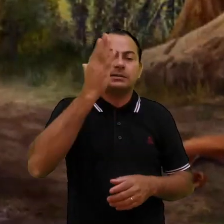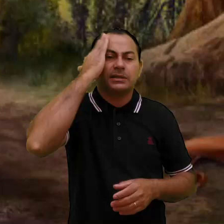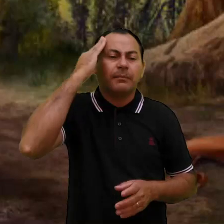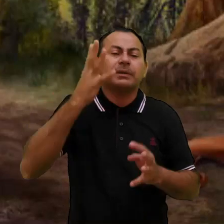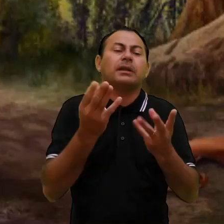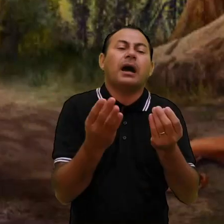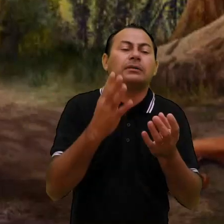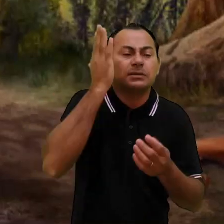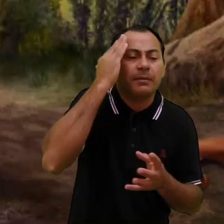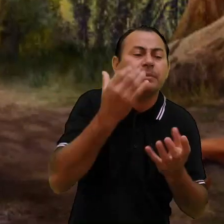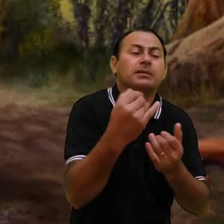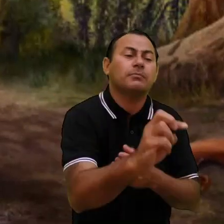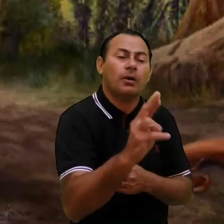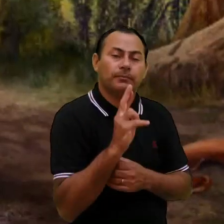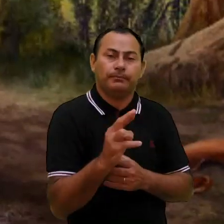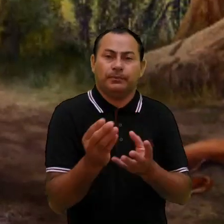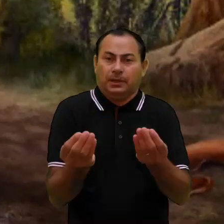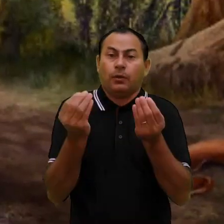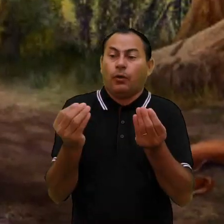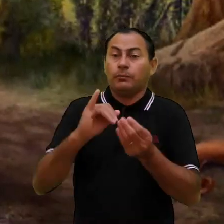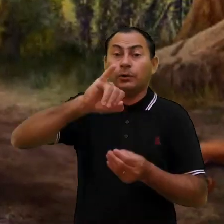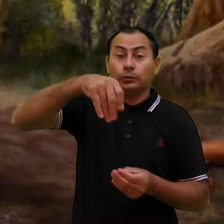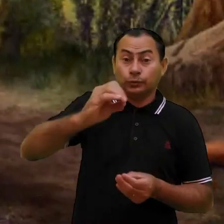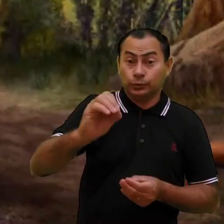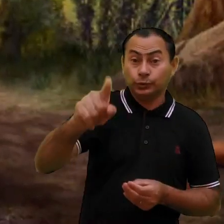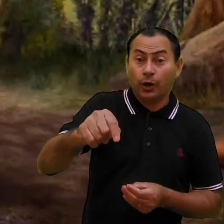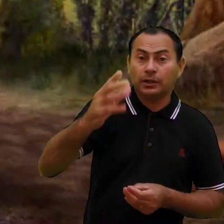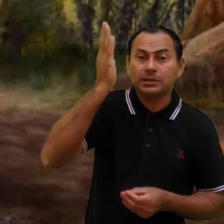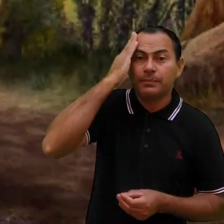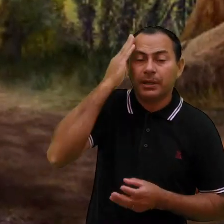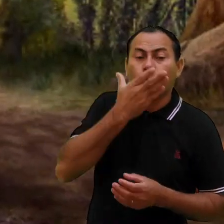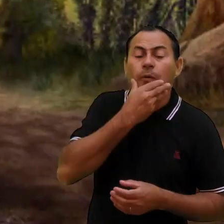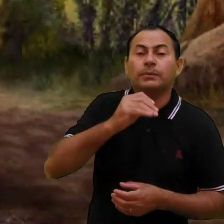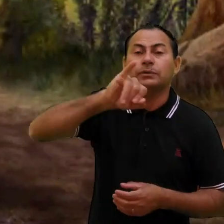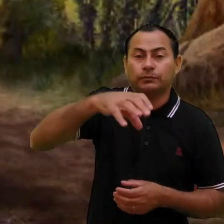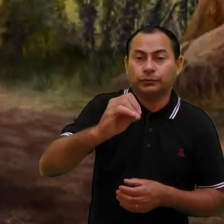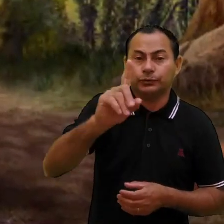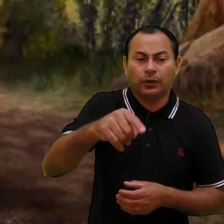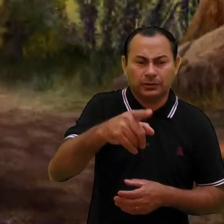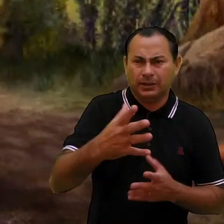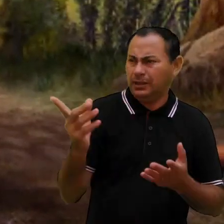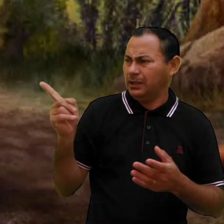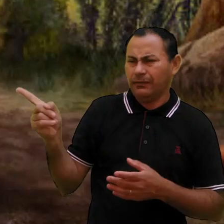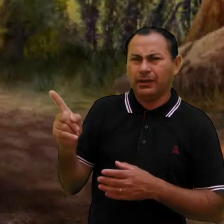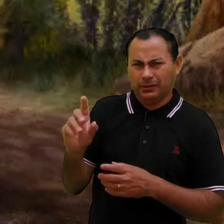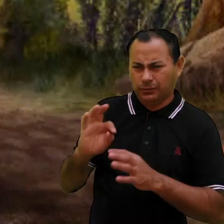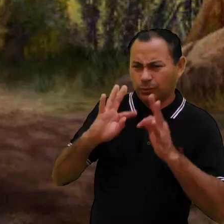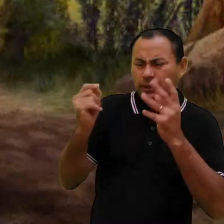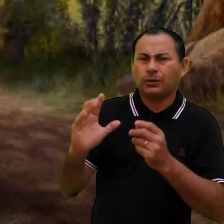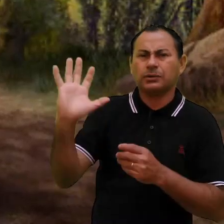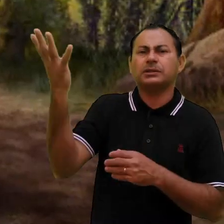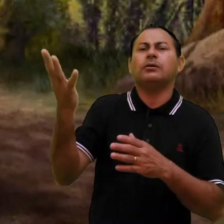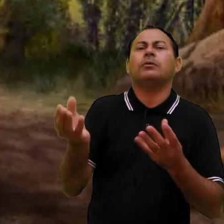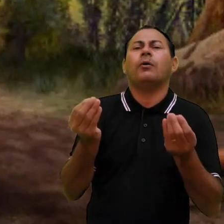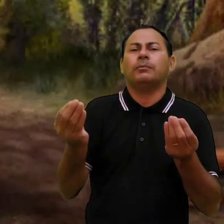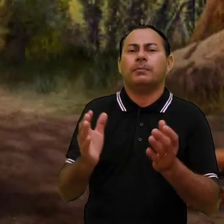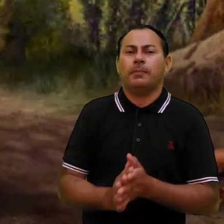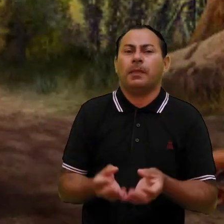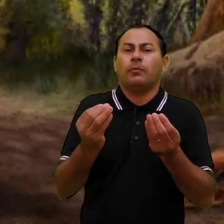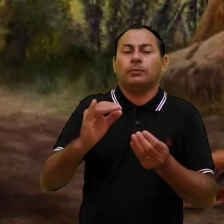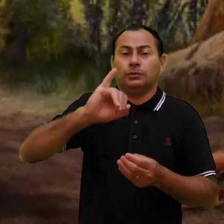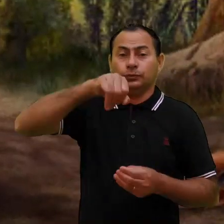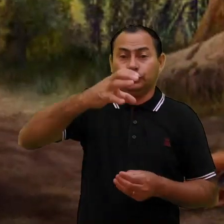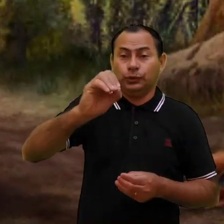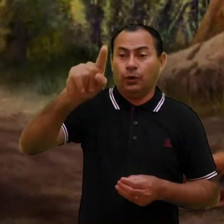sabe tanto. Como é que Jó poderia saber? Ele estava lá quando tudo aconteceu? Como